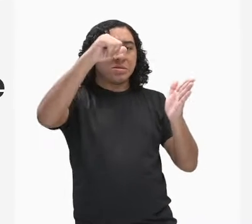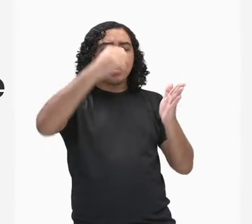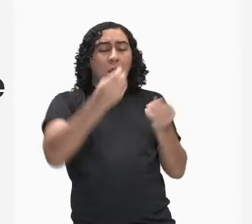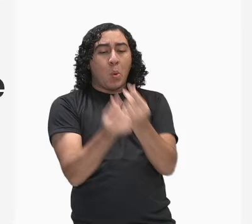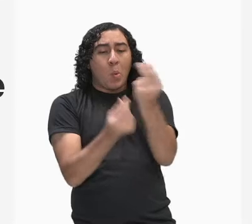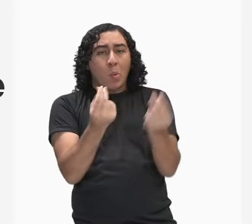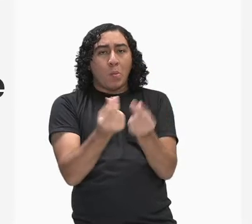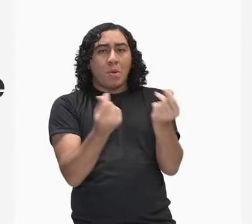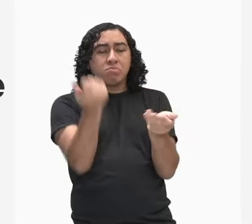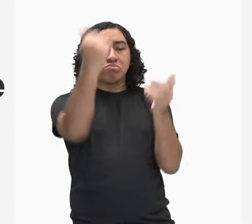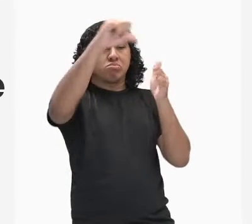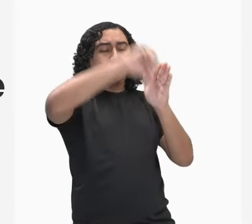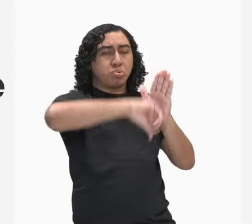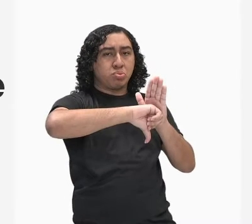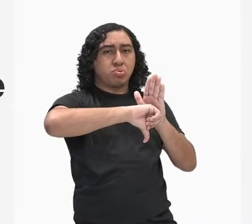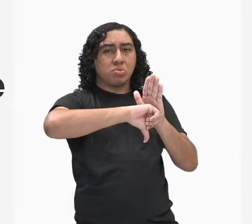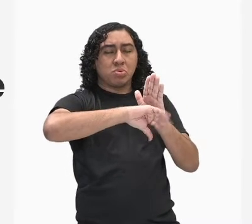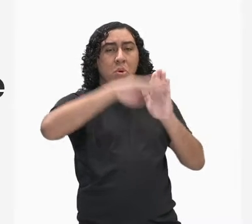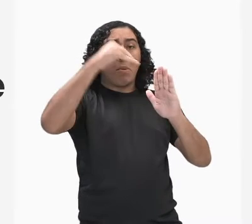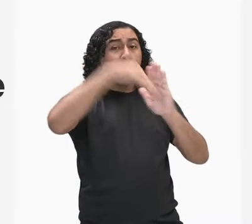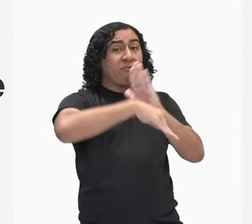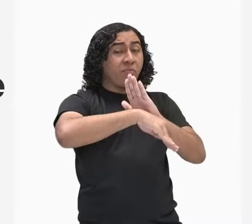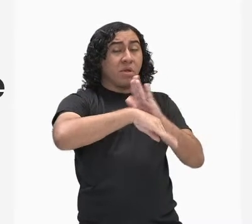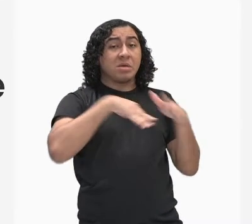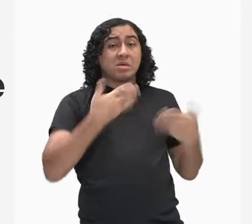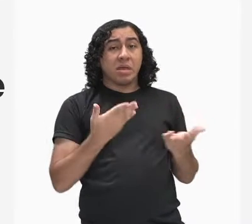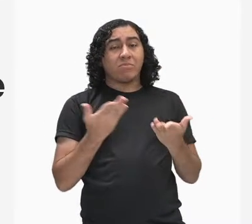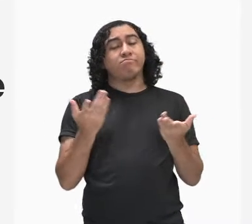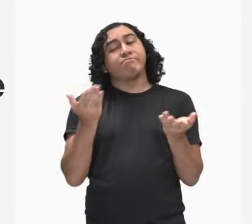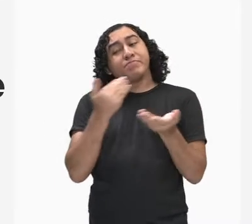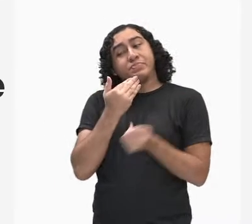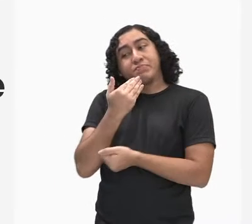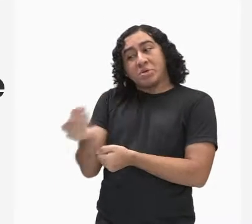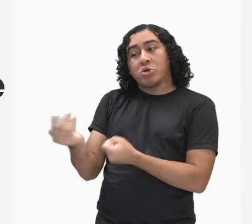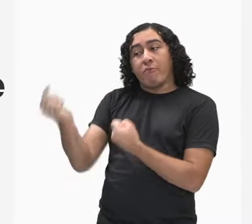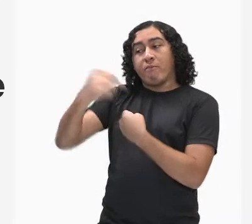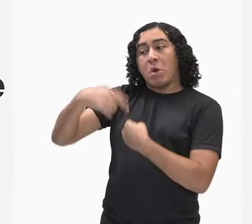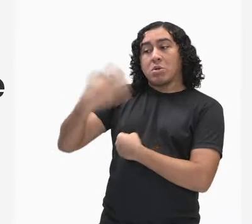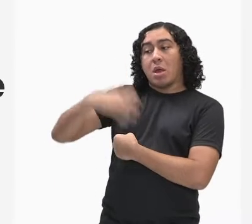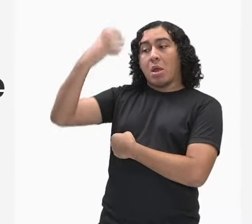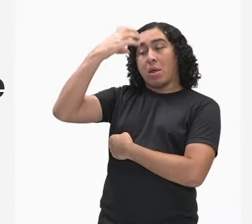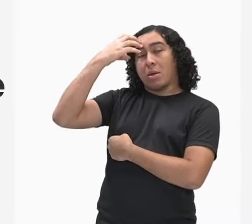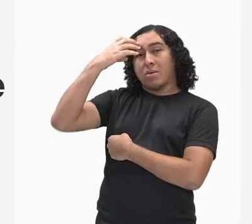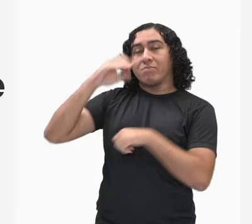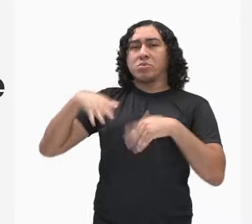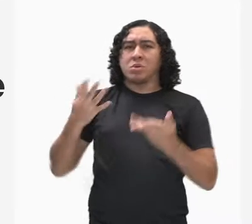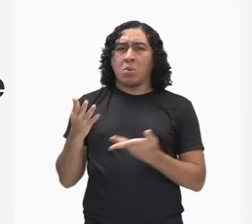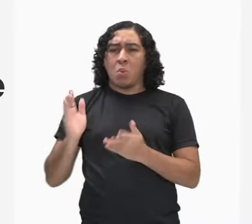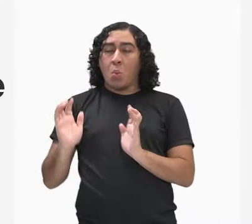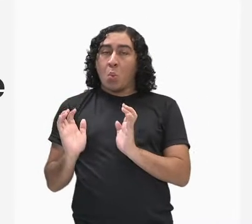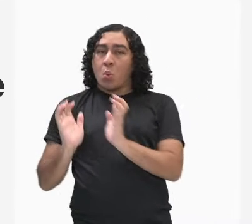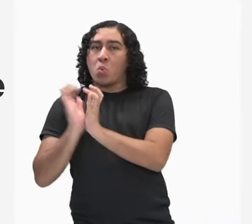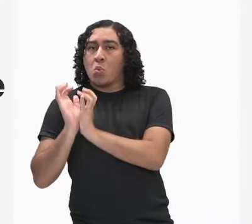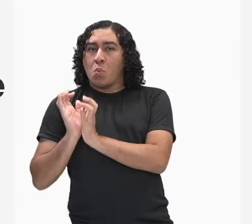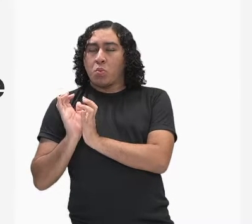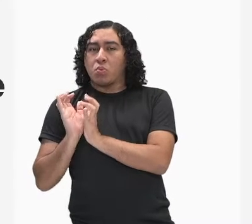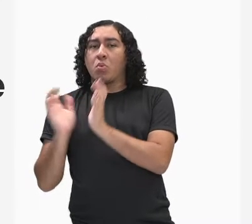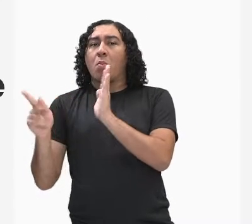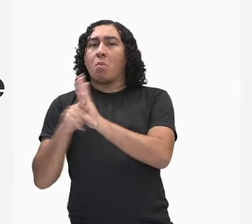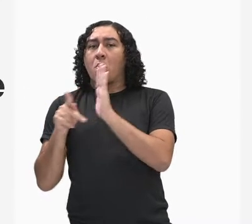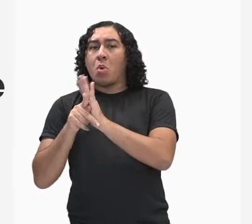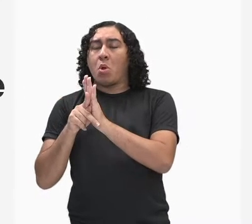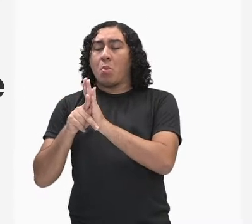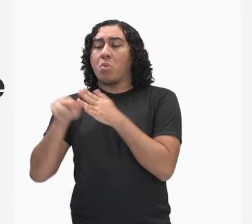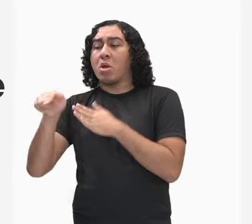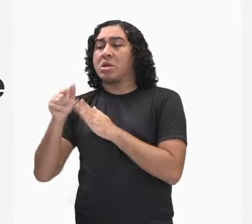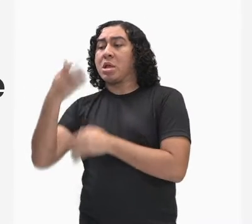exigiam a volta de Dom João VI. Isso foi visto pelas elites brasileiras, essa questão toda, como uma tendência